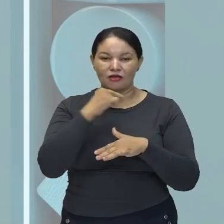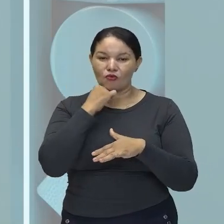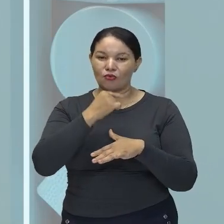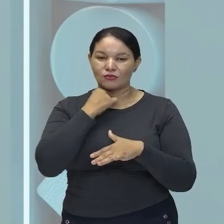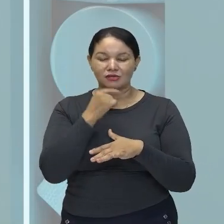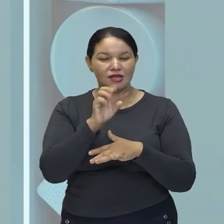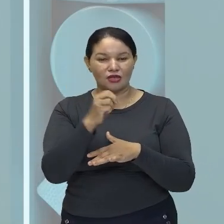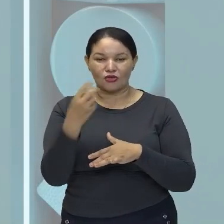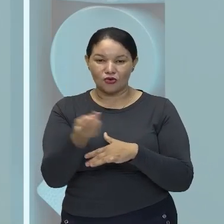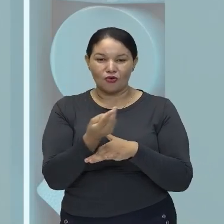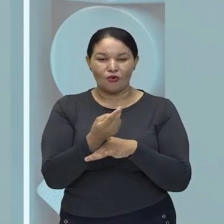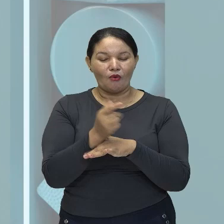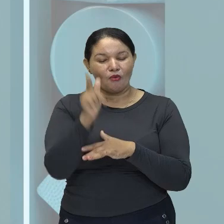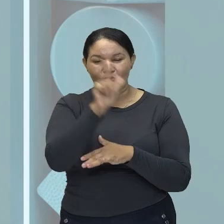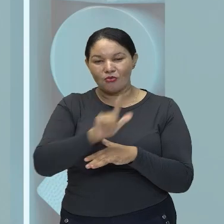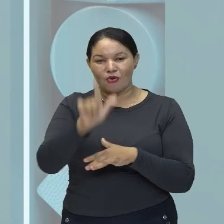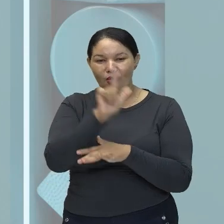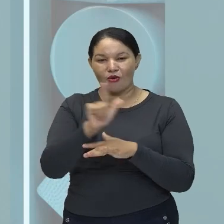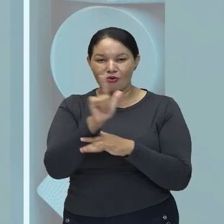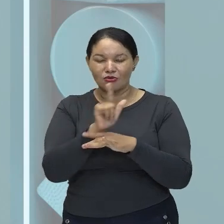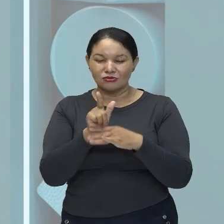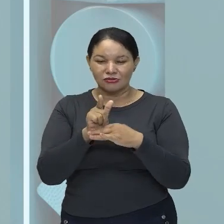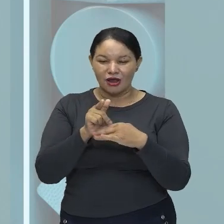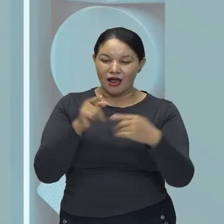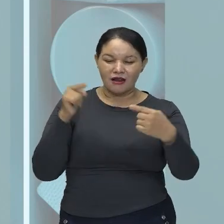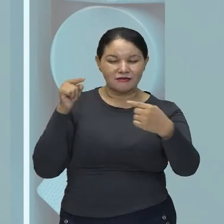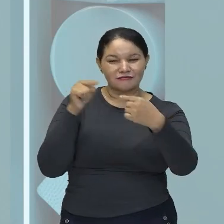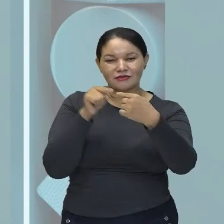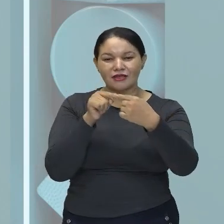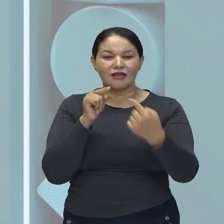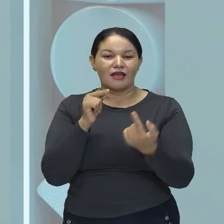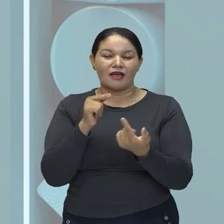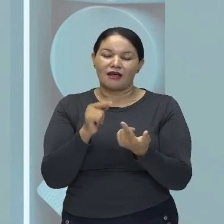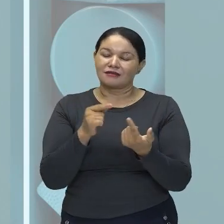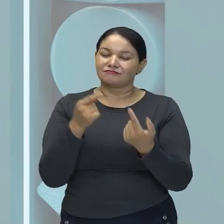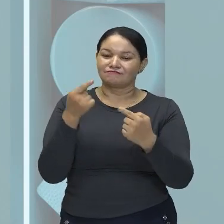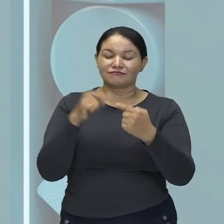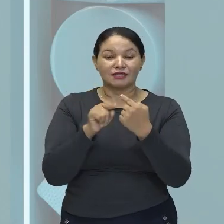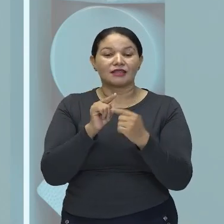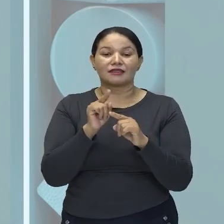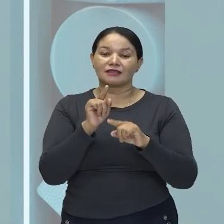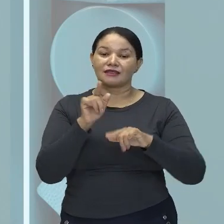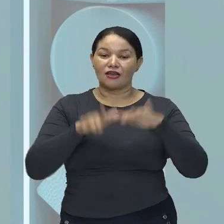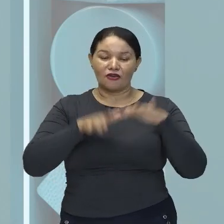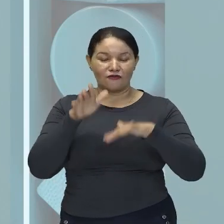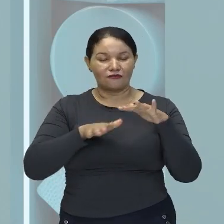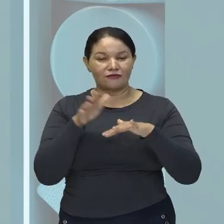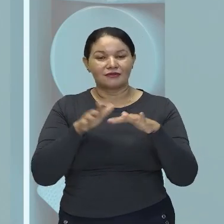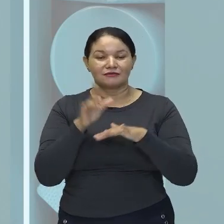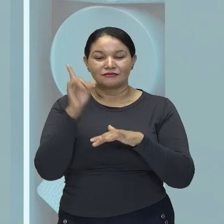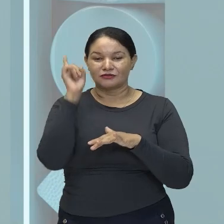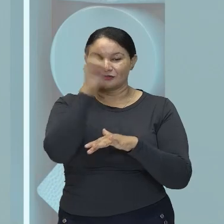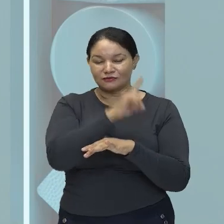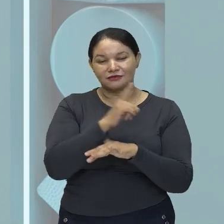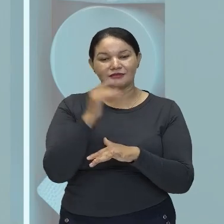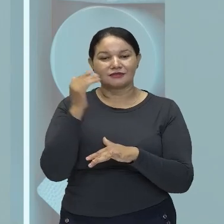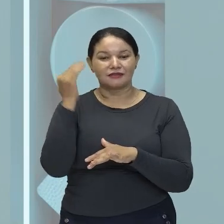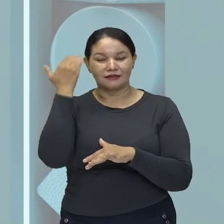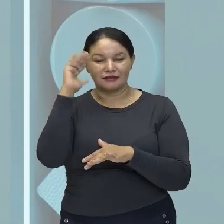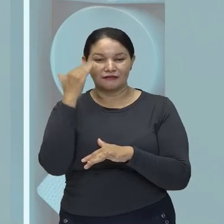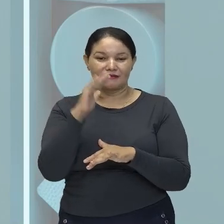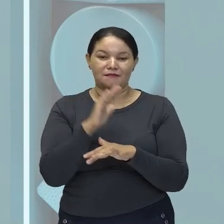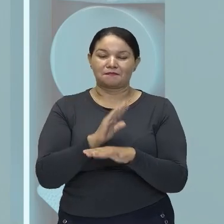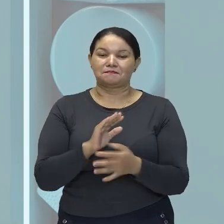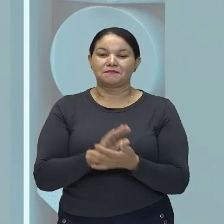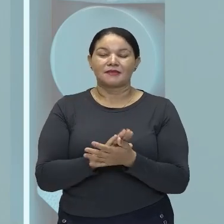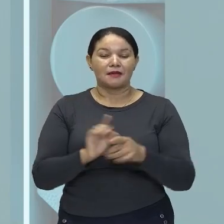ali certinha, linear, que seja compreensível. Muitas vezes vai tender realmente para a falta de compreensão. Então a